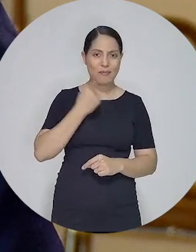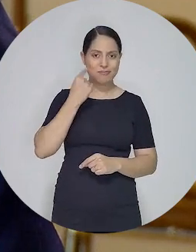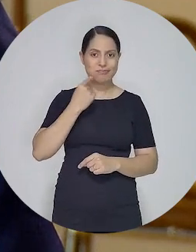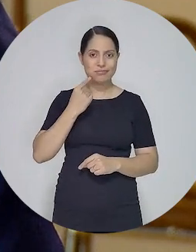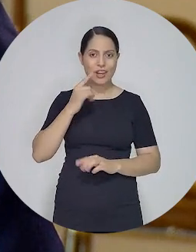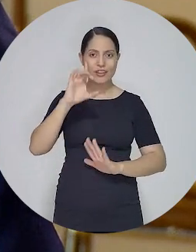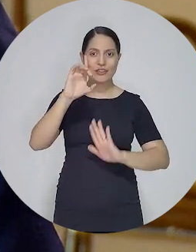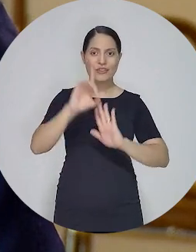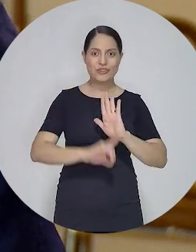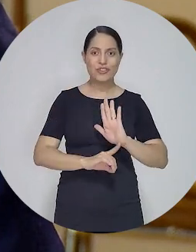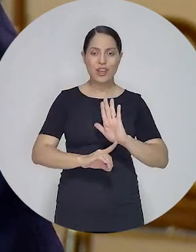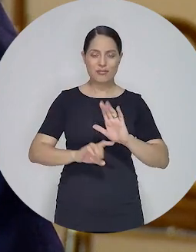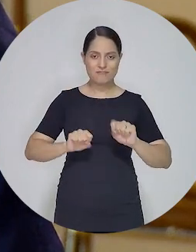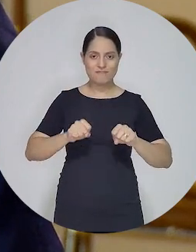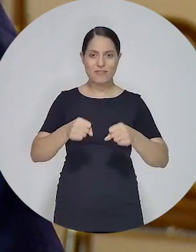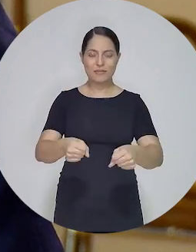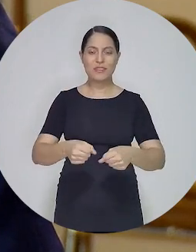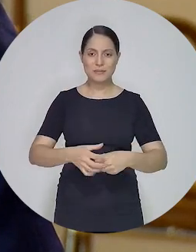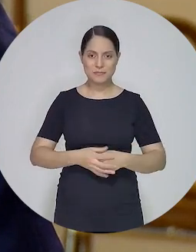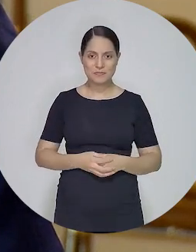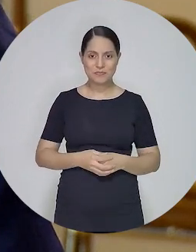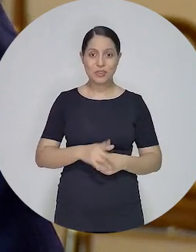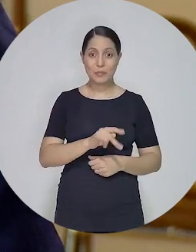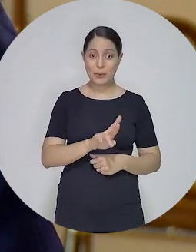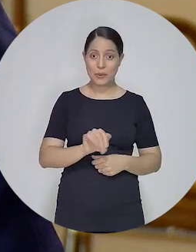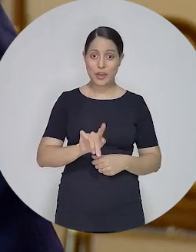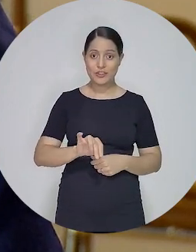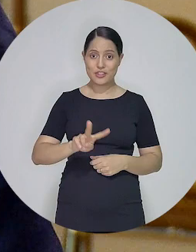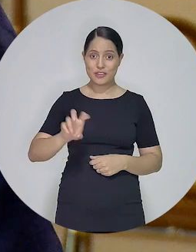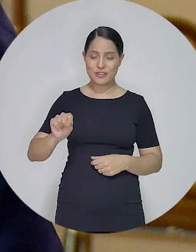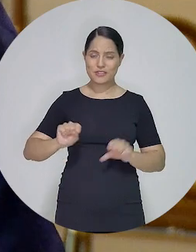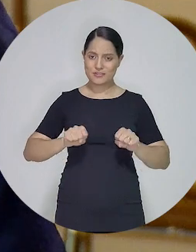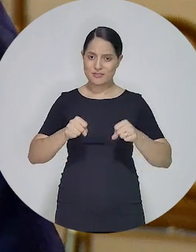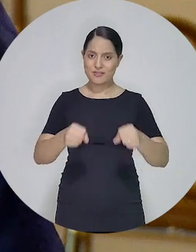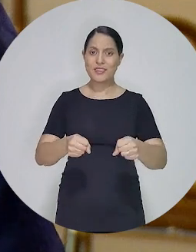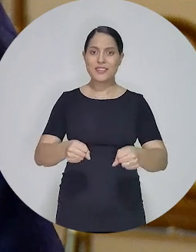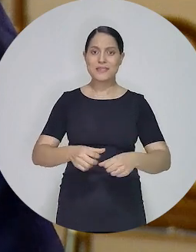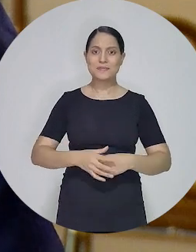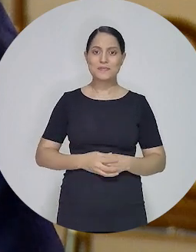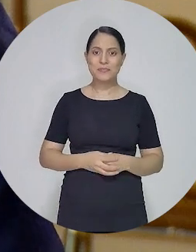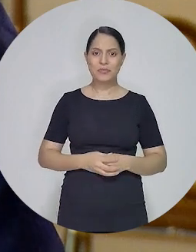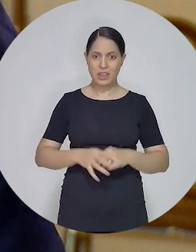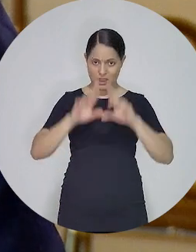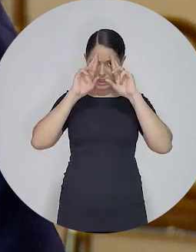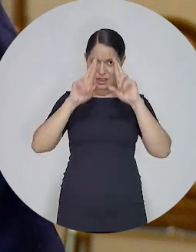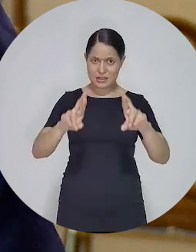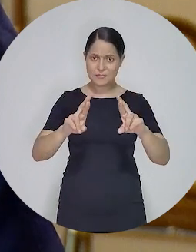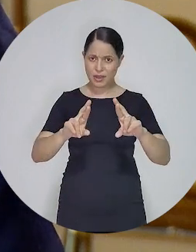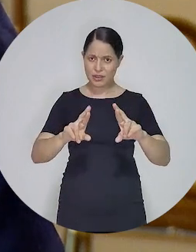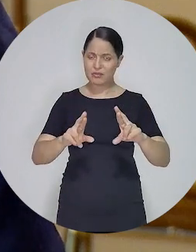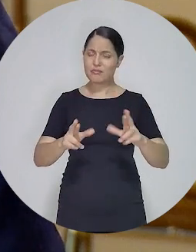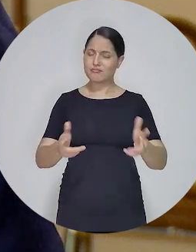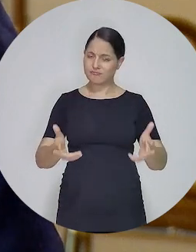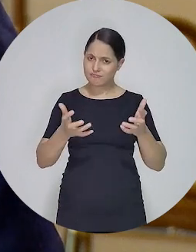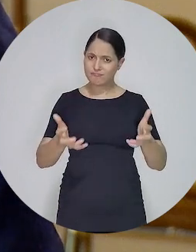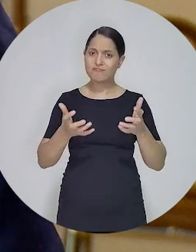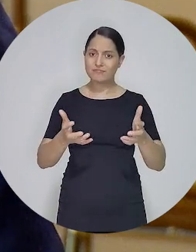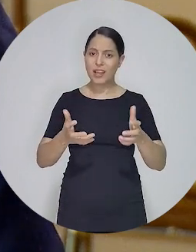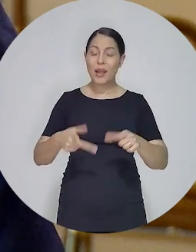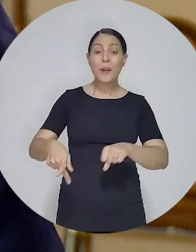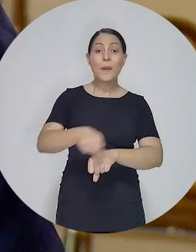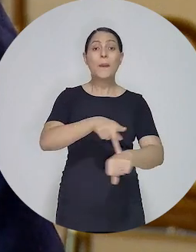defendidas as suas prerrogativas, seus direitos, quer ser respeitada, quer ter